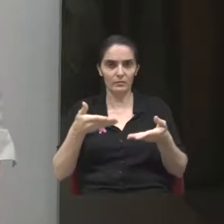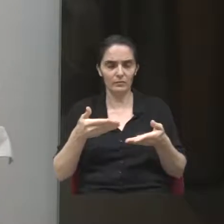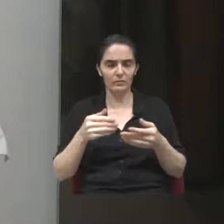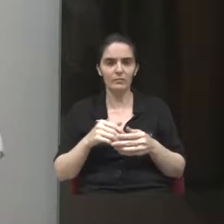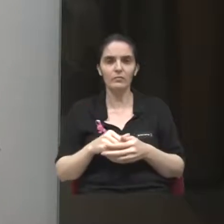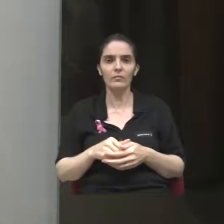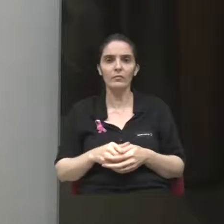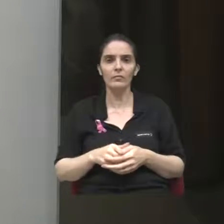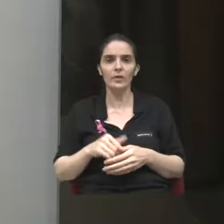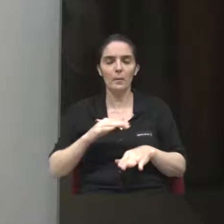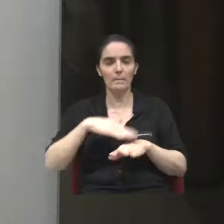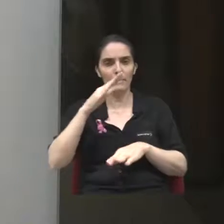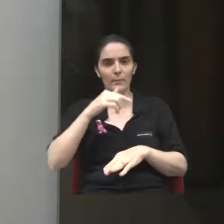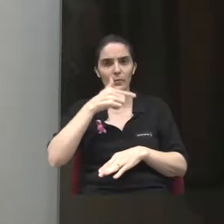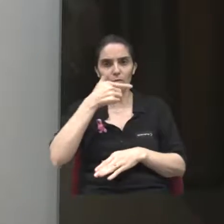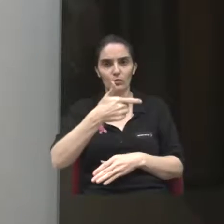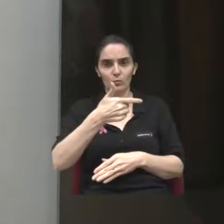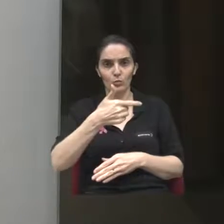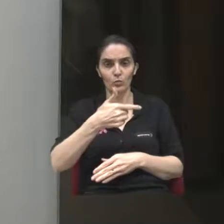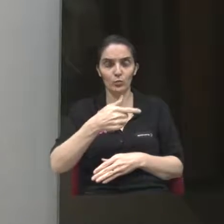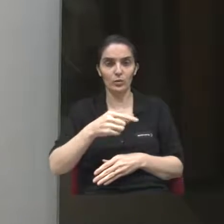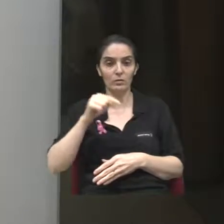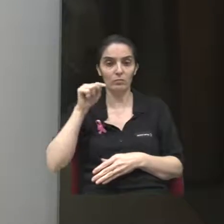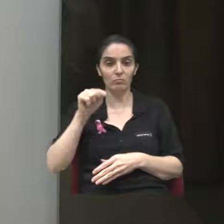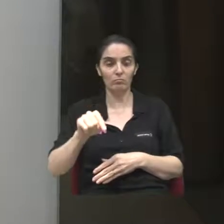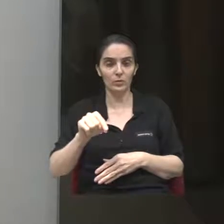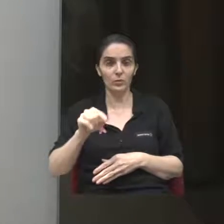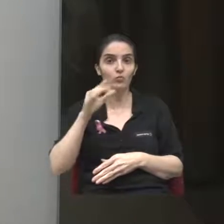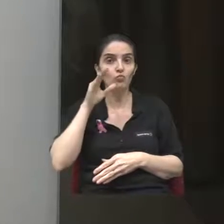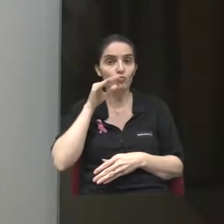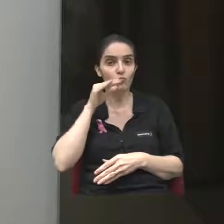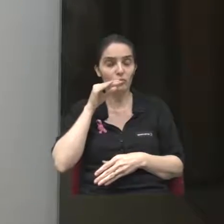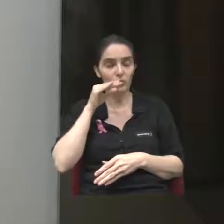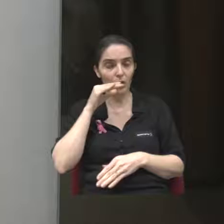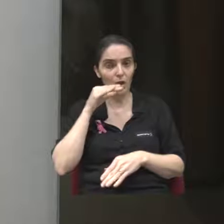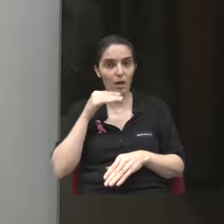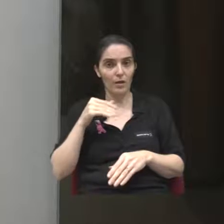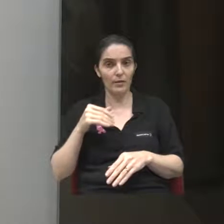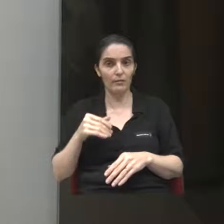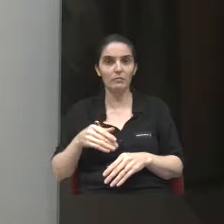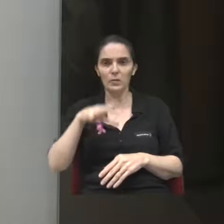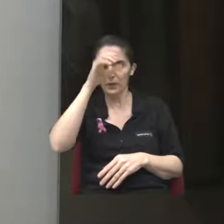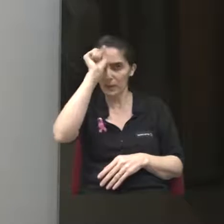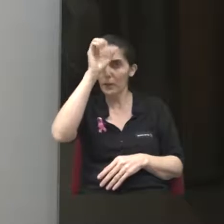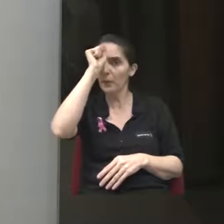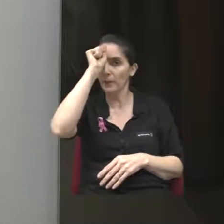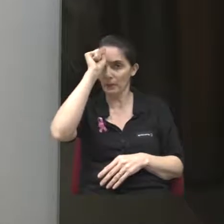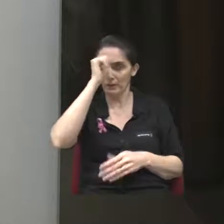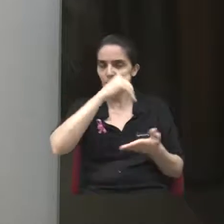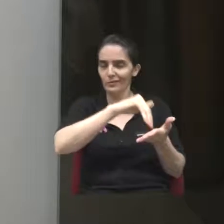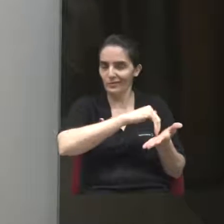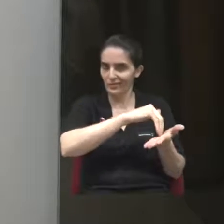mil funcionários treinados na Secretaria de Educação